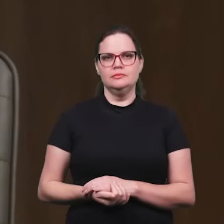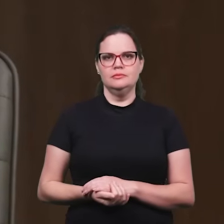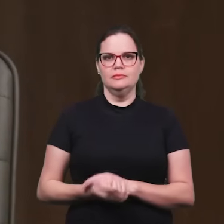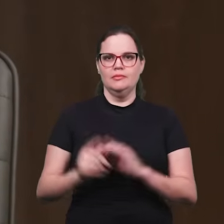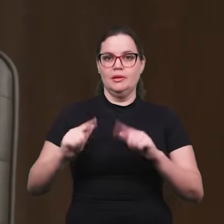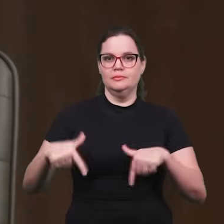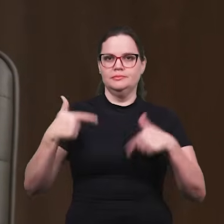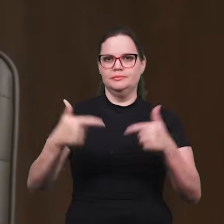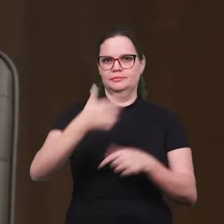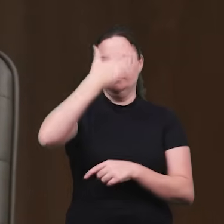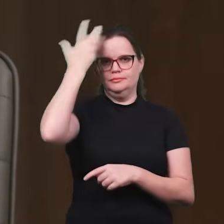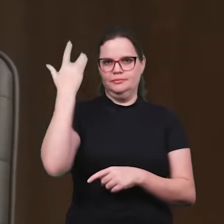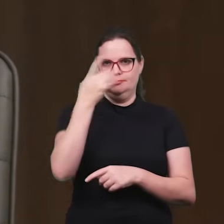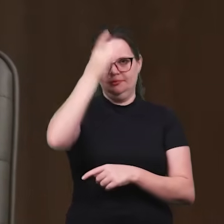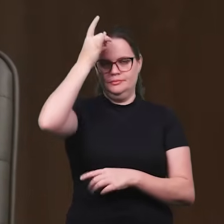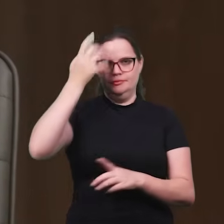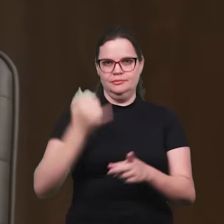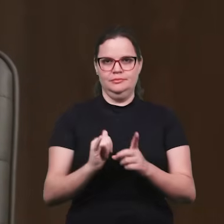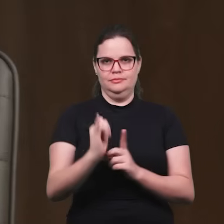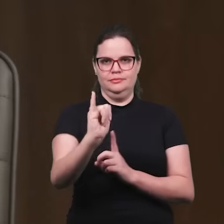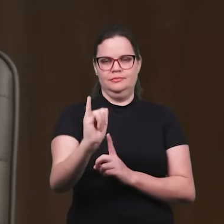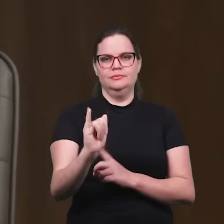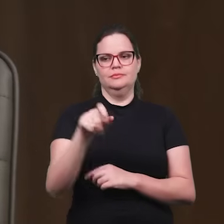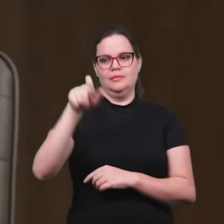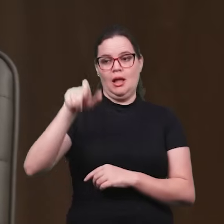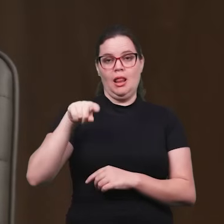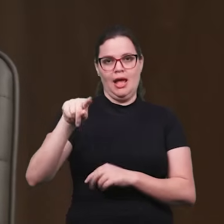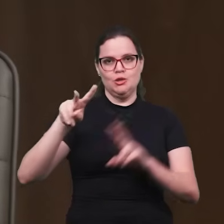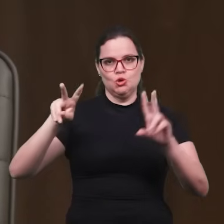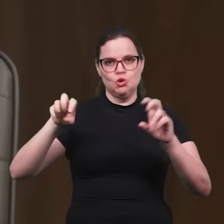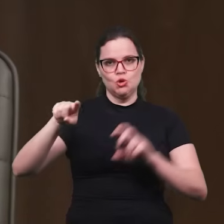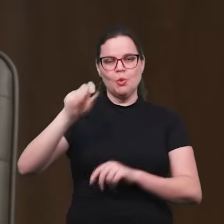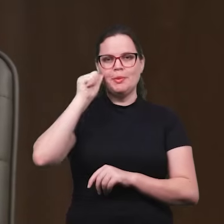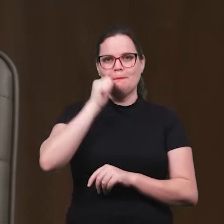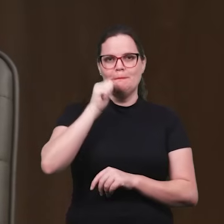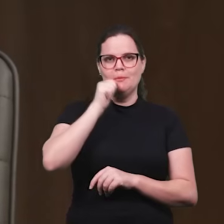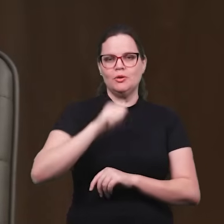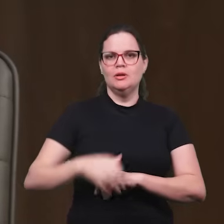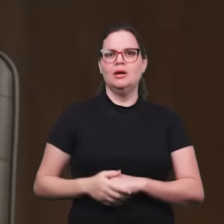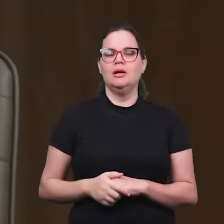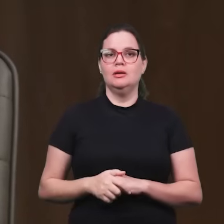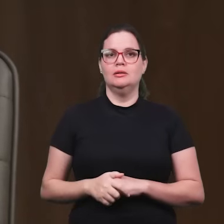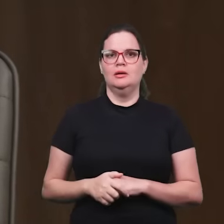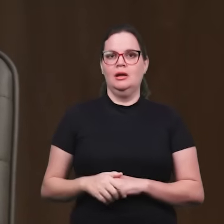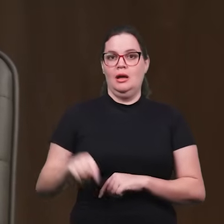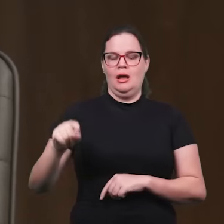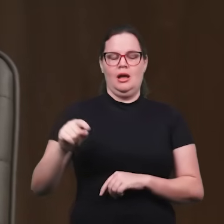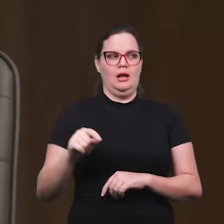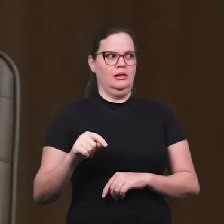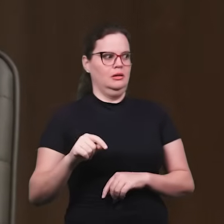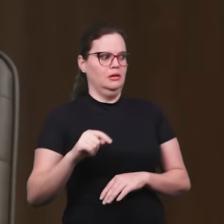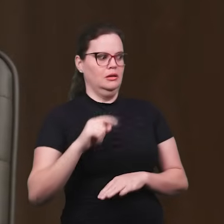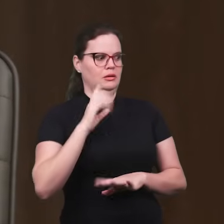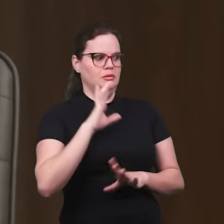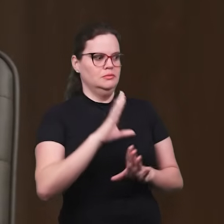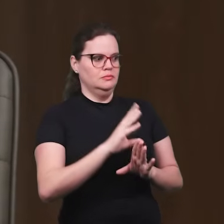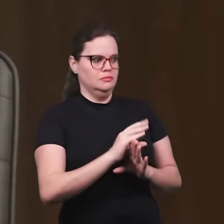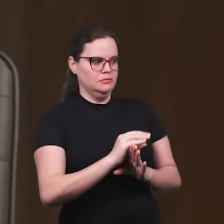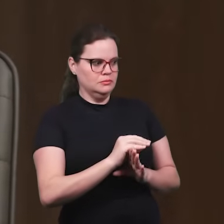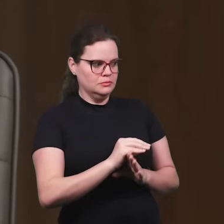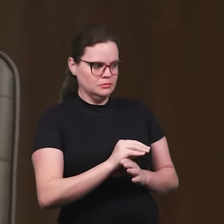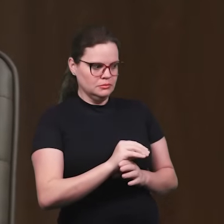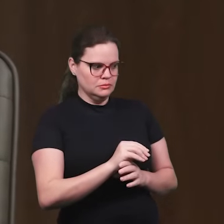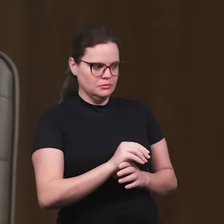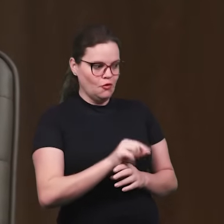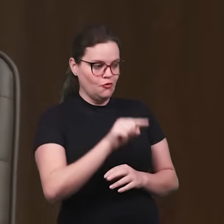do espírito de profecia ali na vida daquela mulher fez com que ela compreendesse que o Senhor Jesus